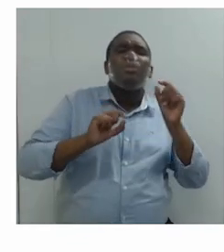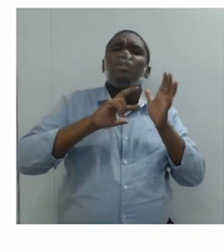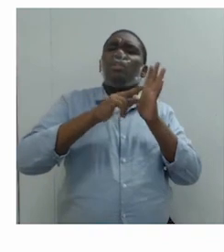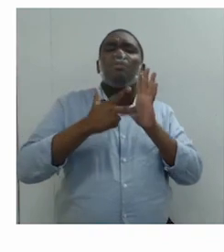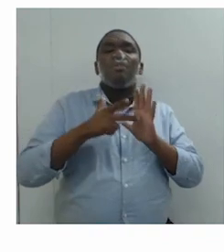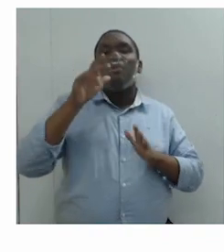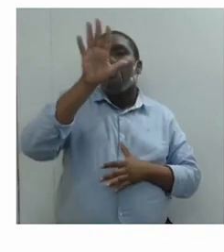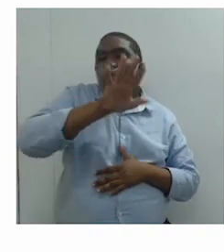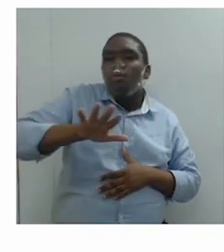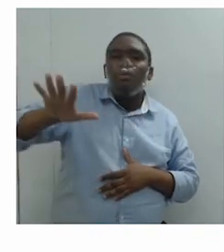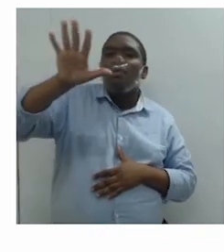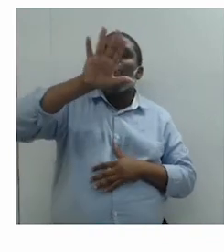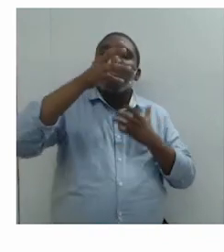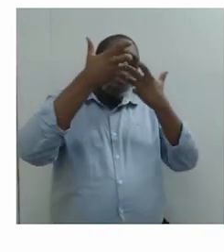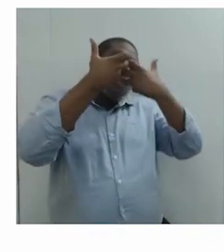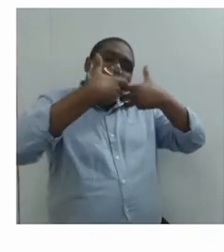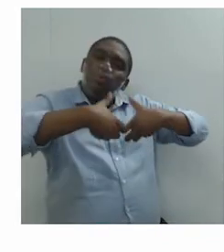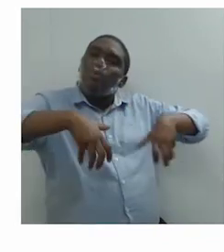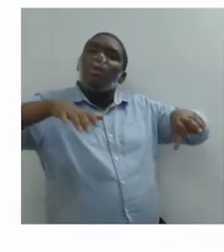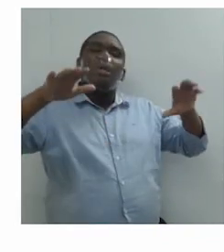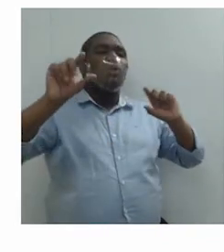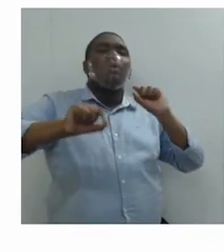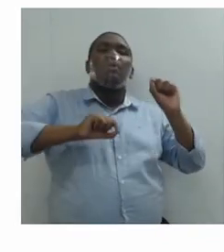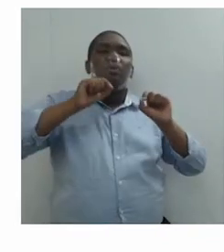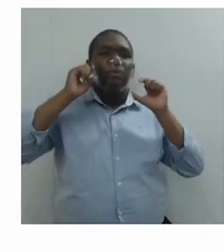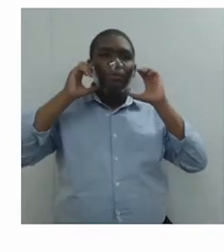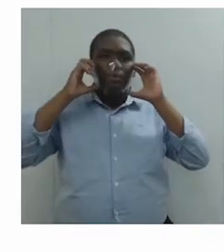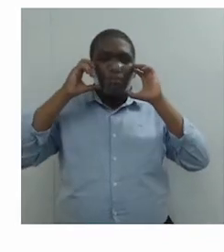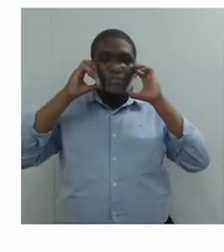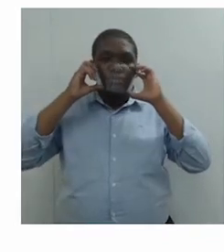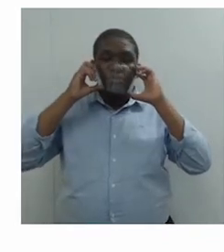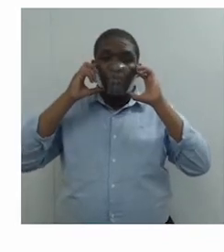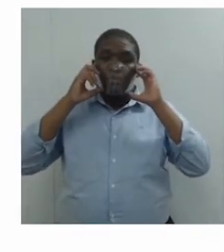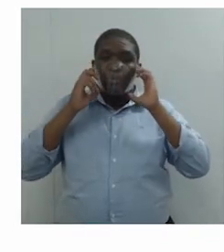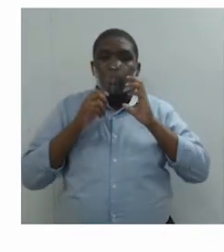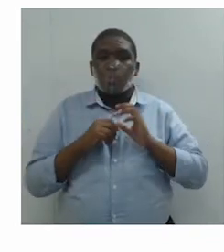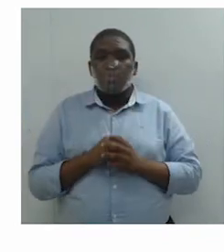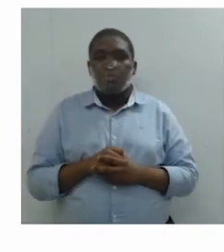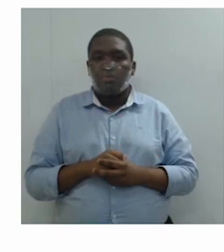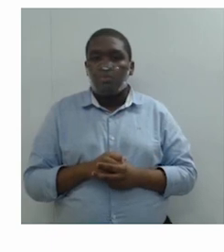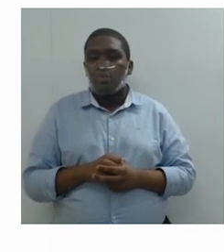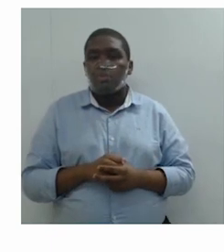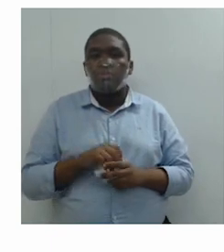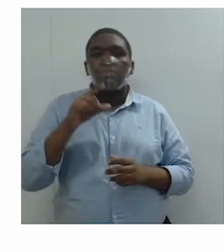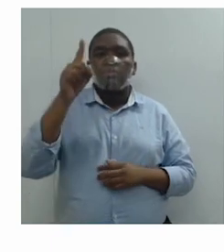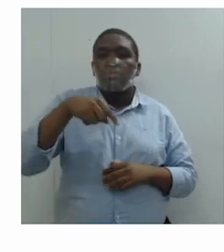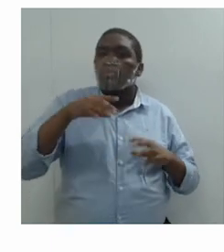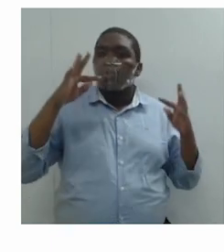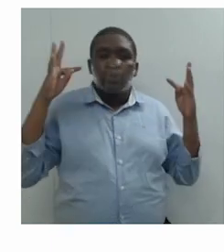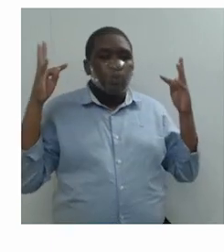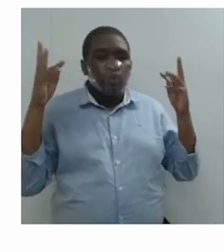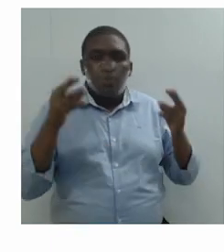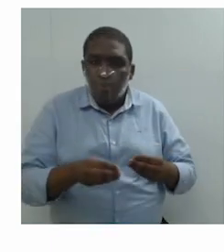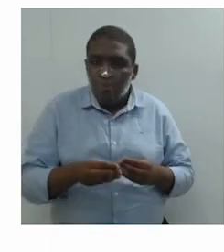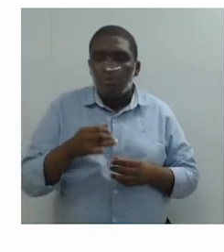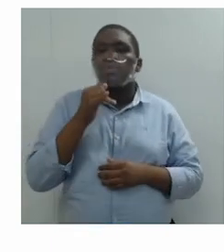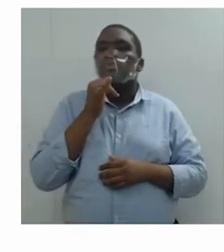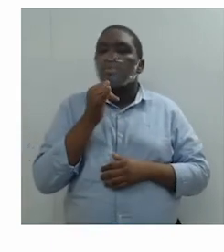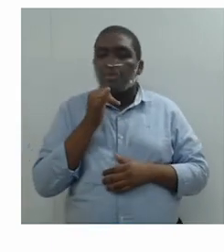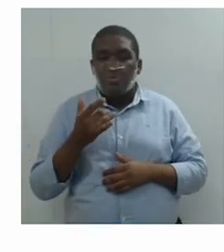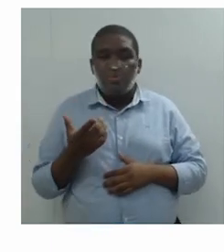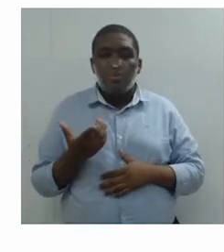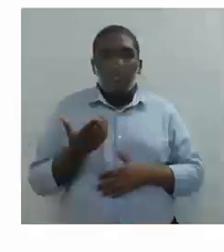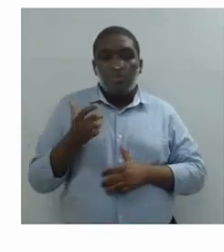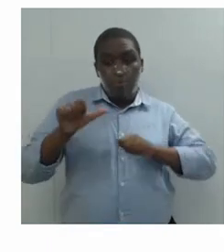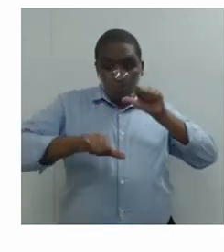paisagem natural? Paisagem natural é todos aqueles elementos que não